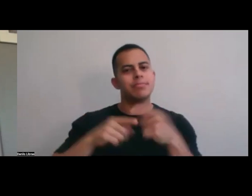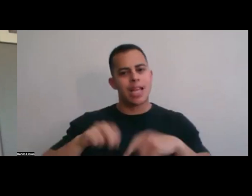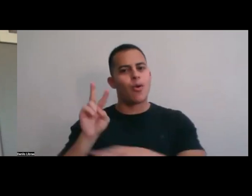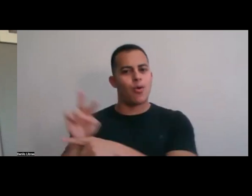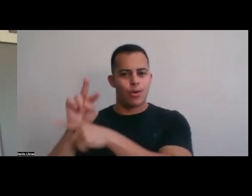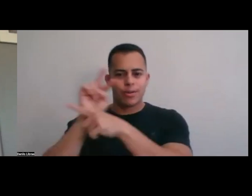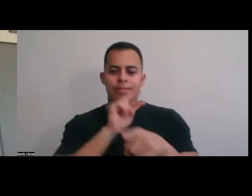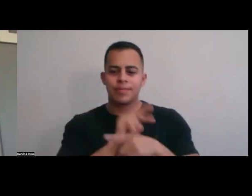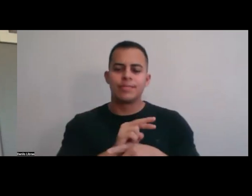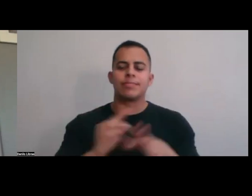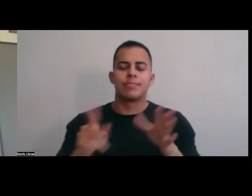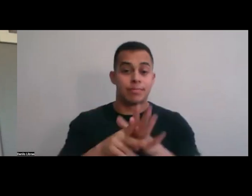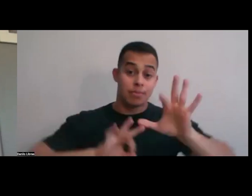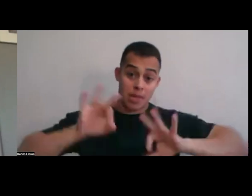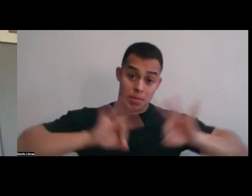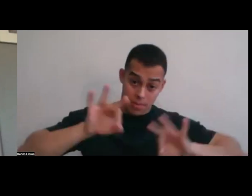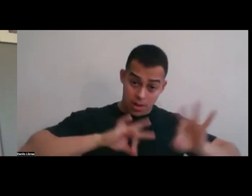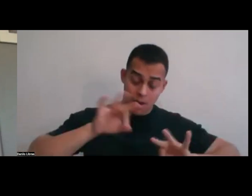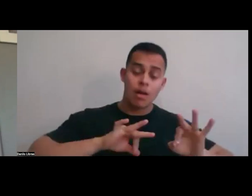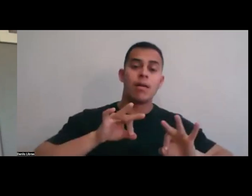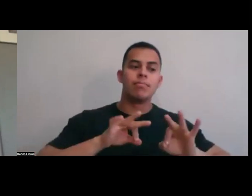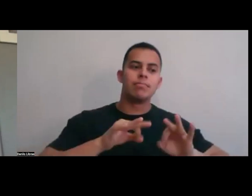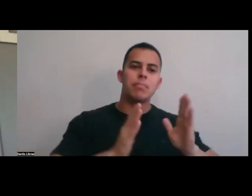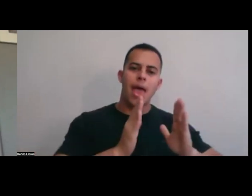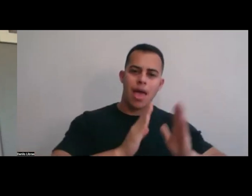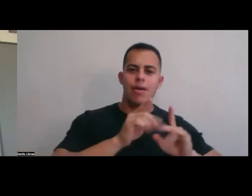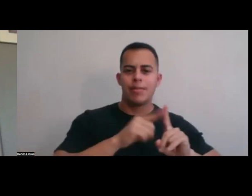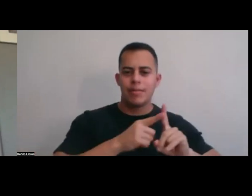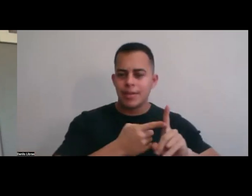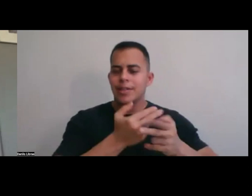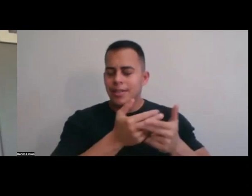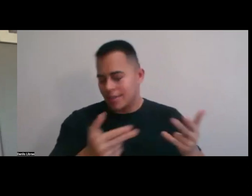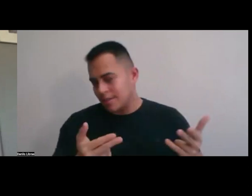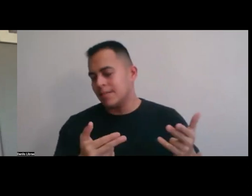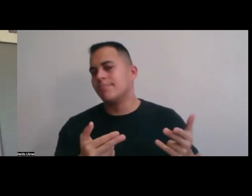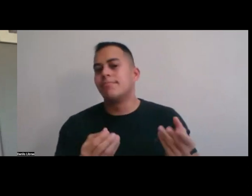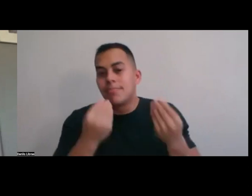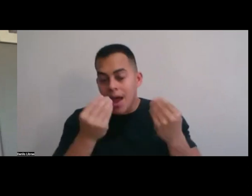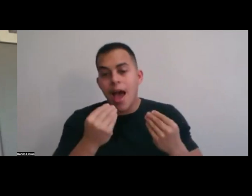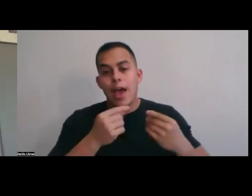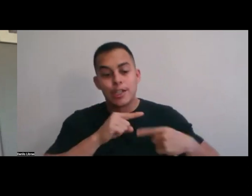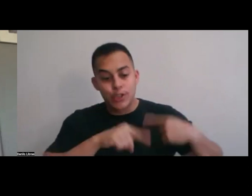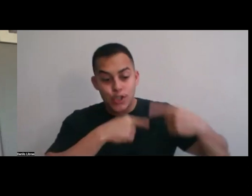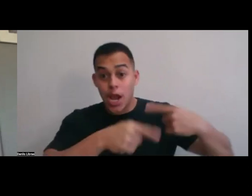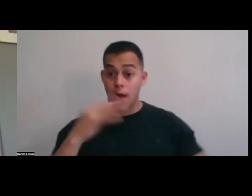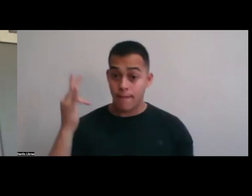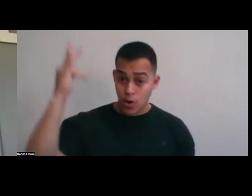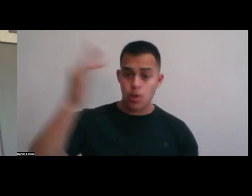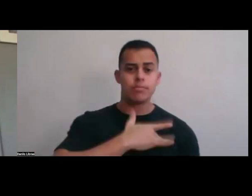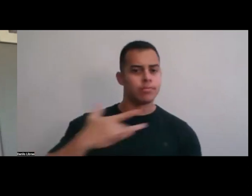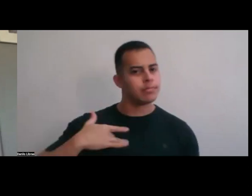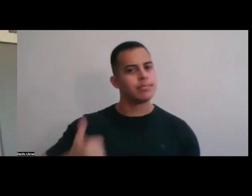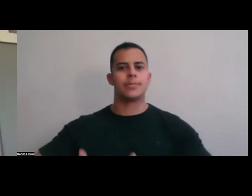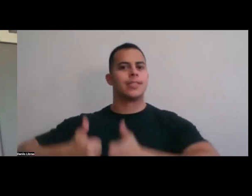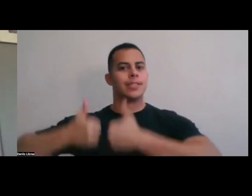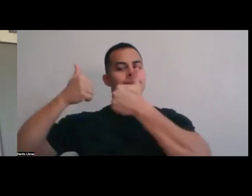né? Tanto na preparação para gestar, durante a gestação, depois da gestação, para que a nossa próxima geração ela seja efetivamente mais saudável. É uma